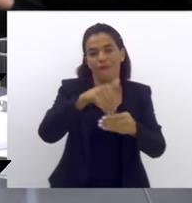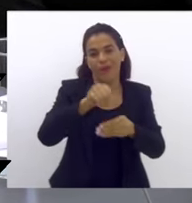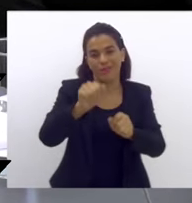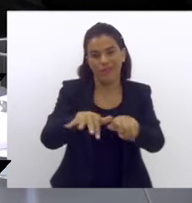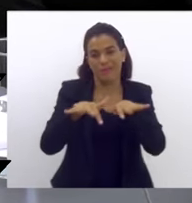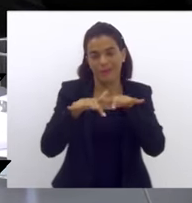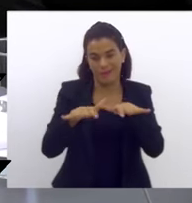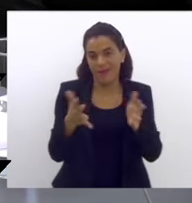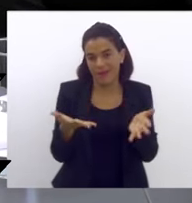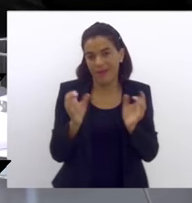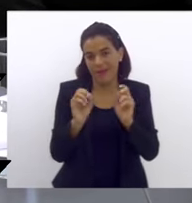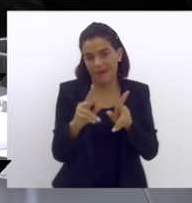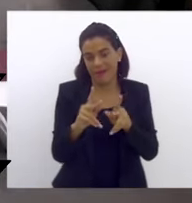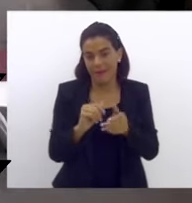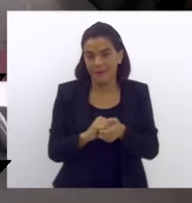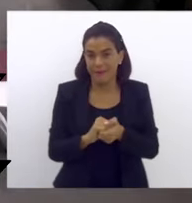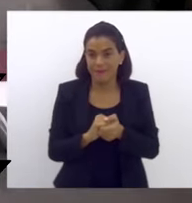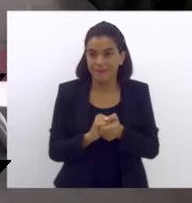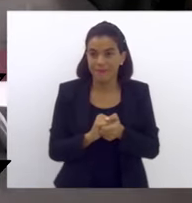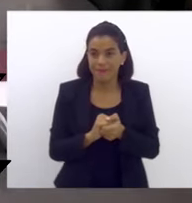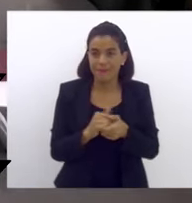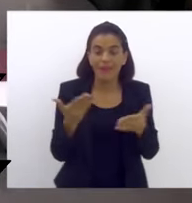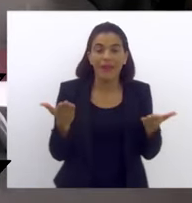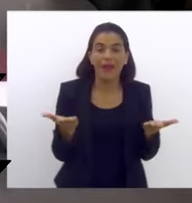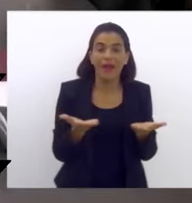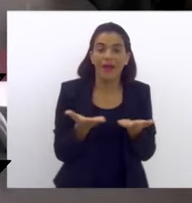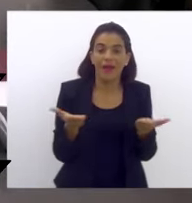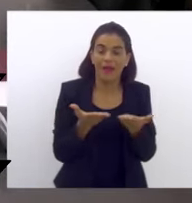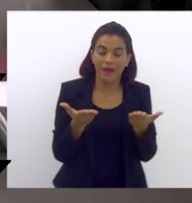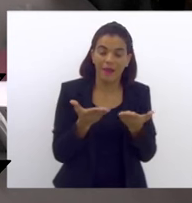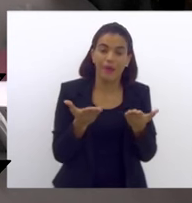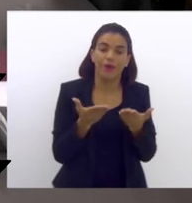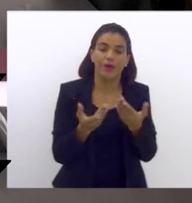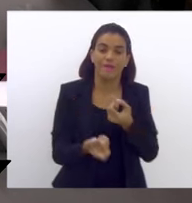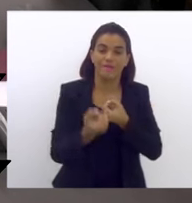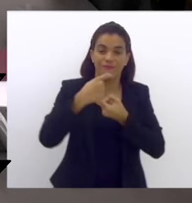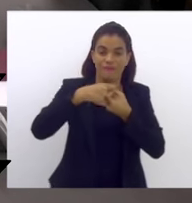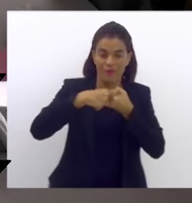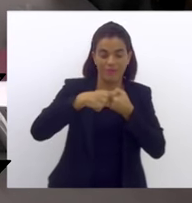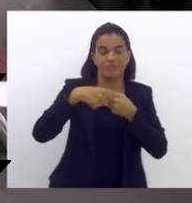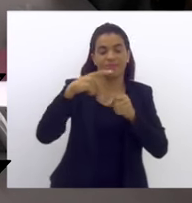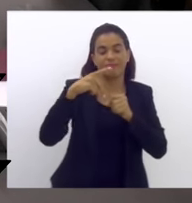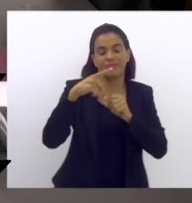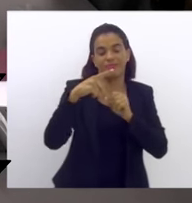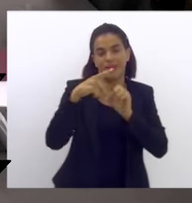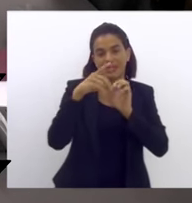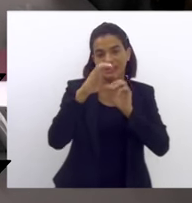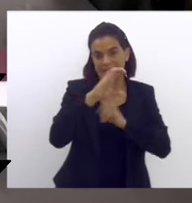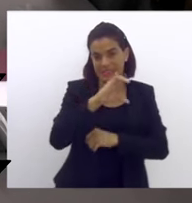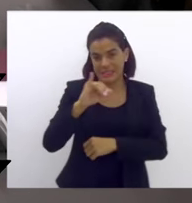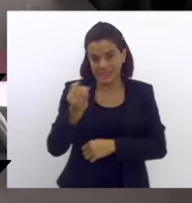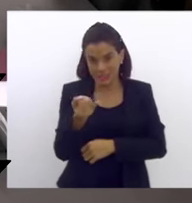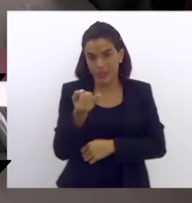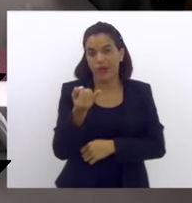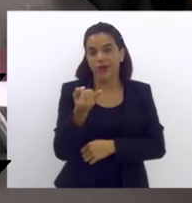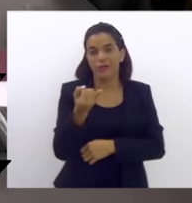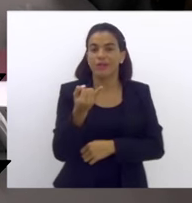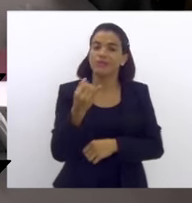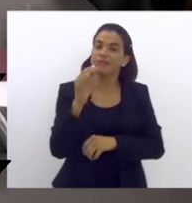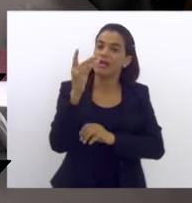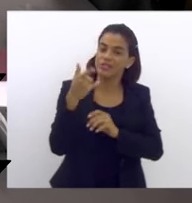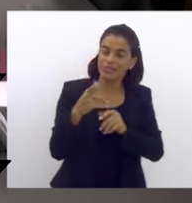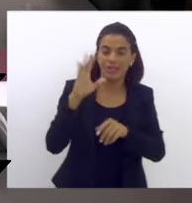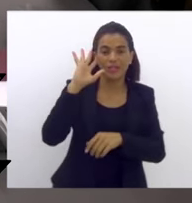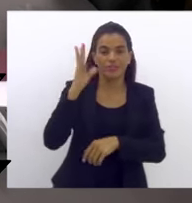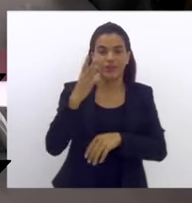nesse caso o retorno Vai ensejar um o retorno para ccj Vai ensejar um novo substitutivo Claro e aí a gente resolve as